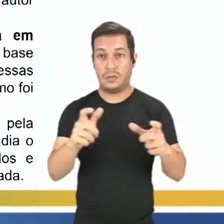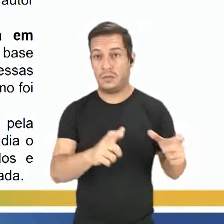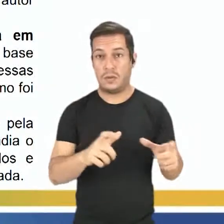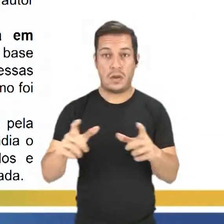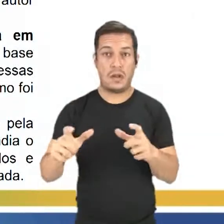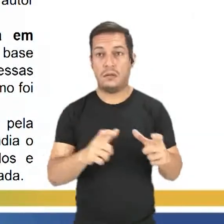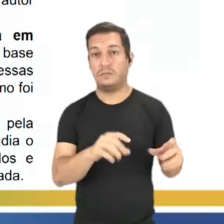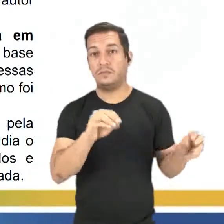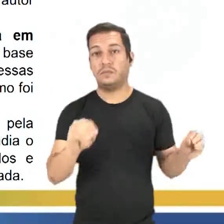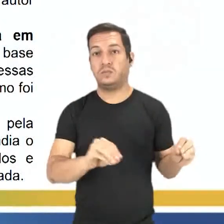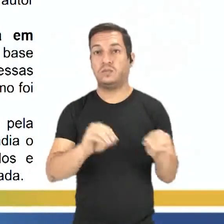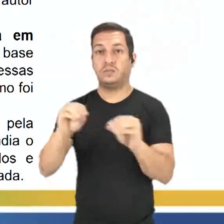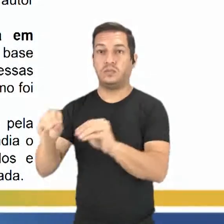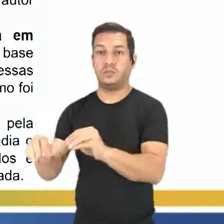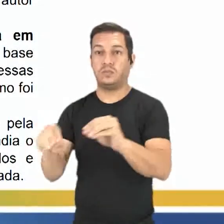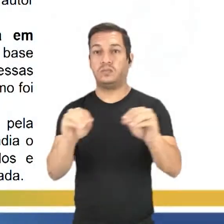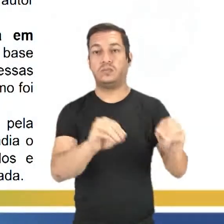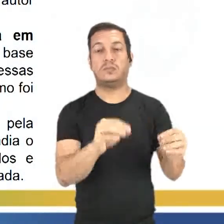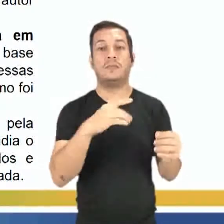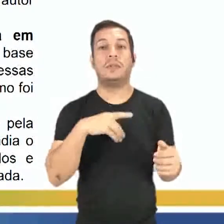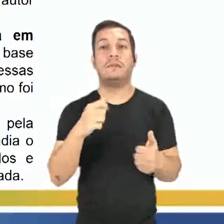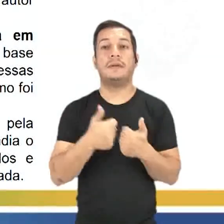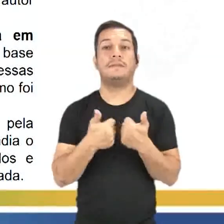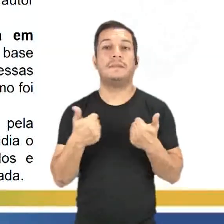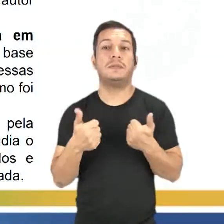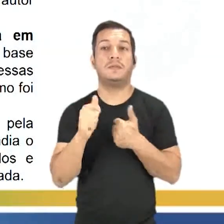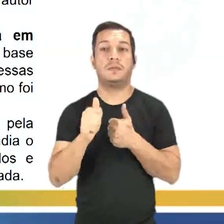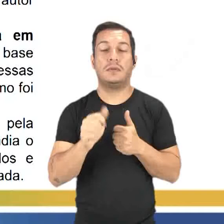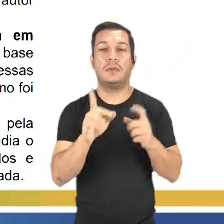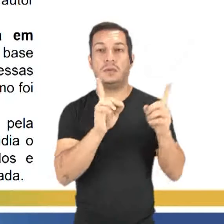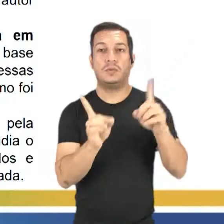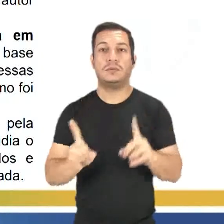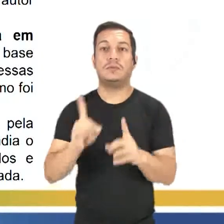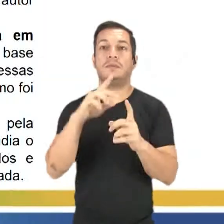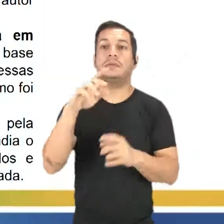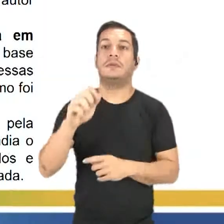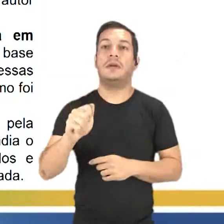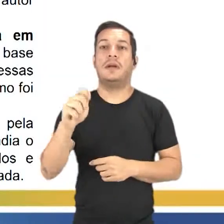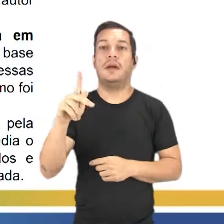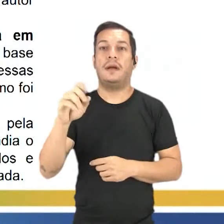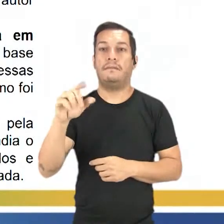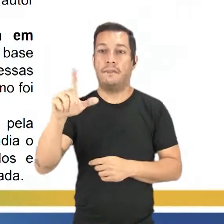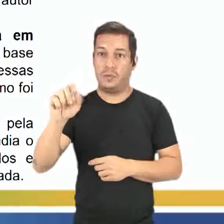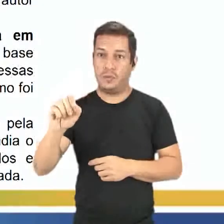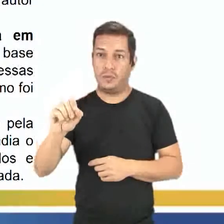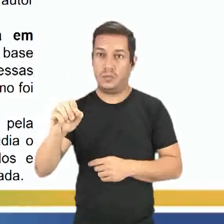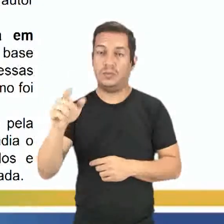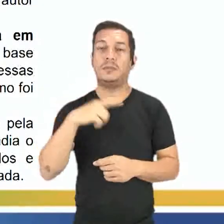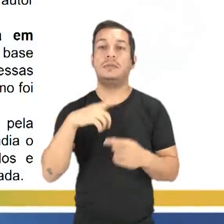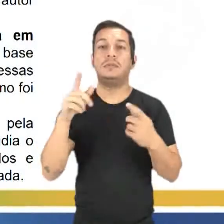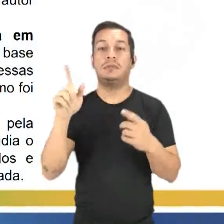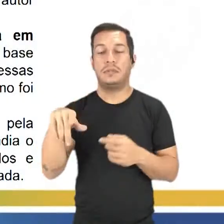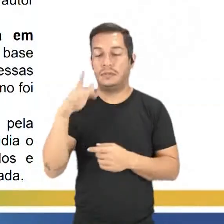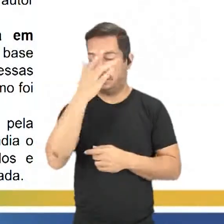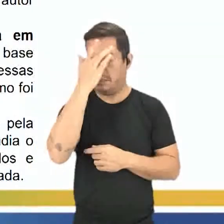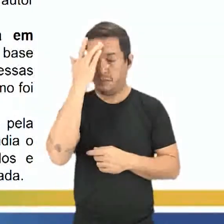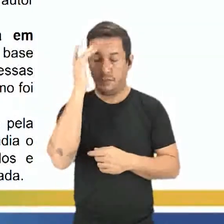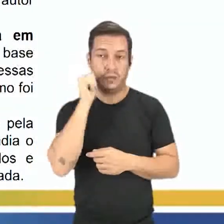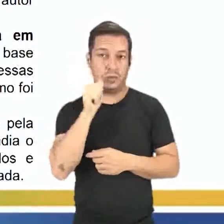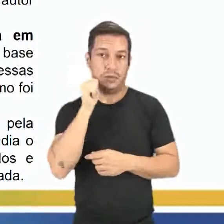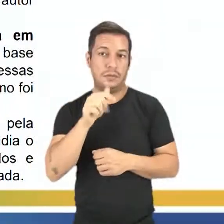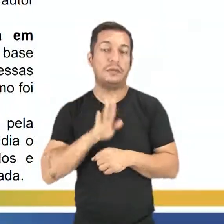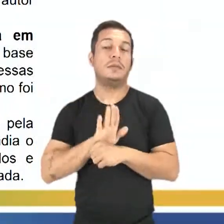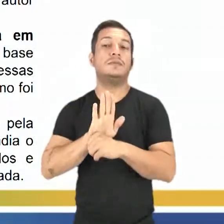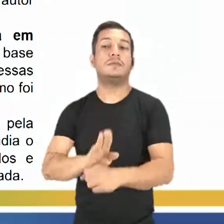outro, para estar mais próximo do deus Apolo e das suas musas que